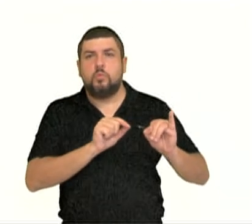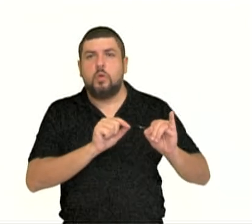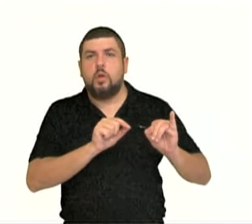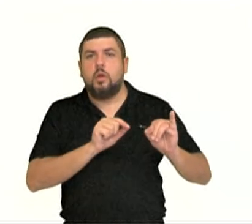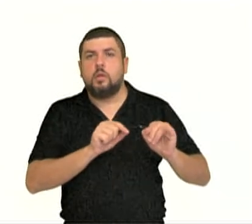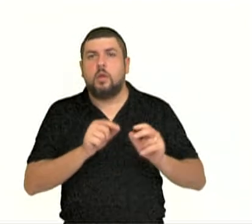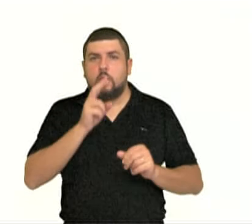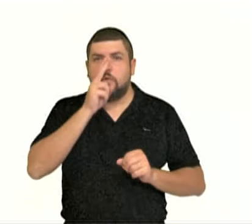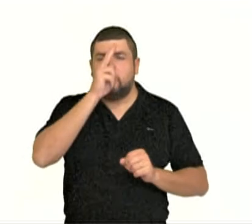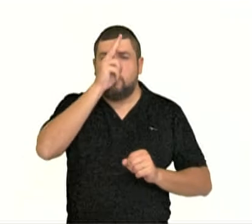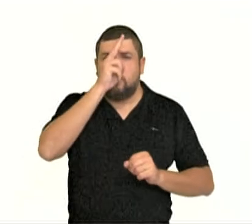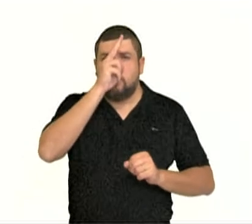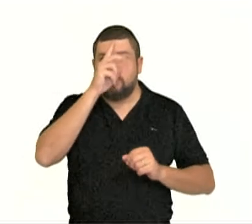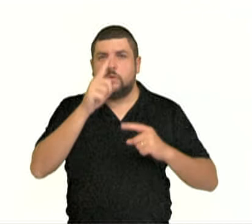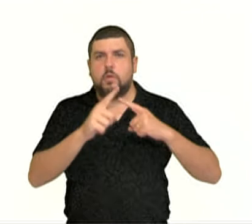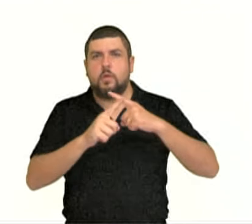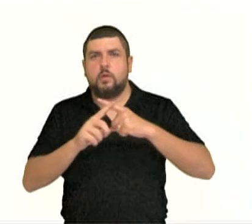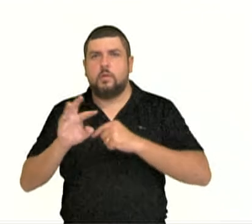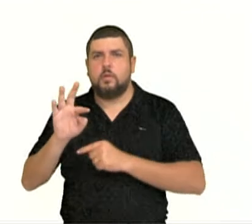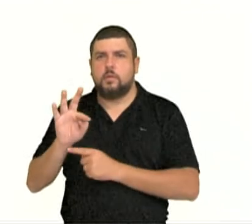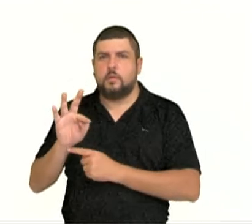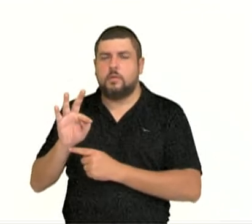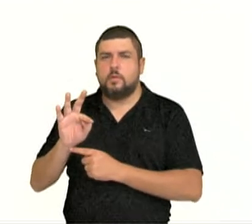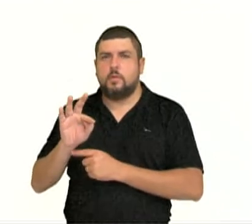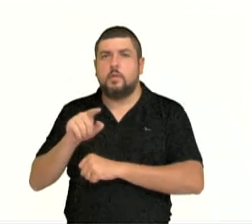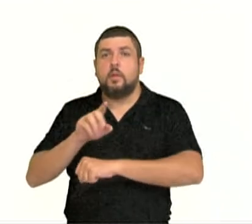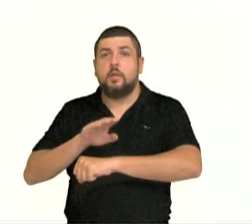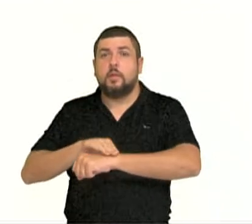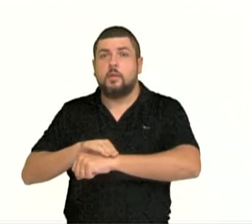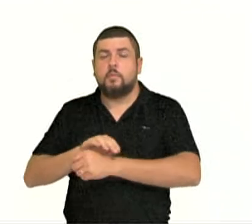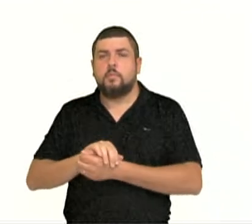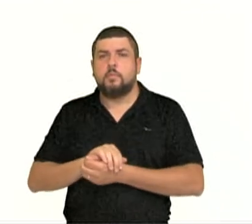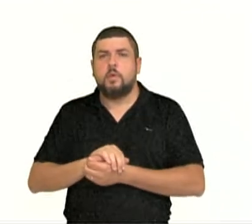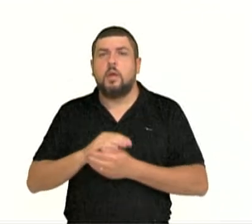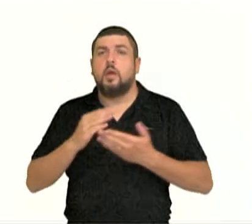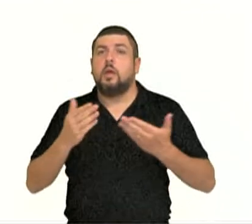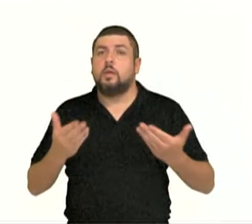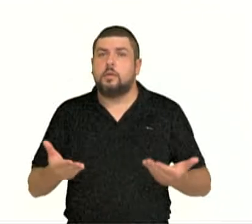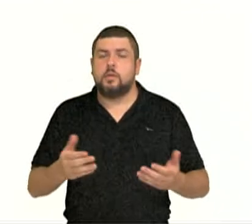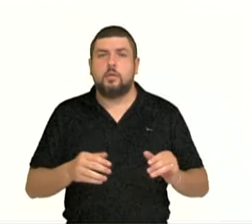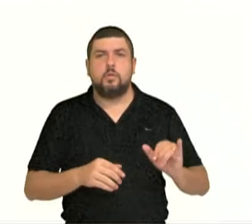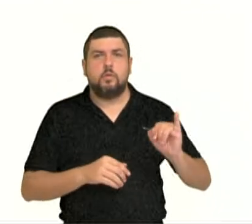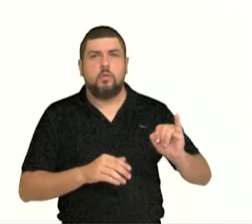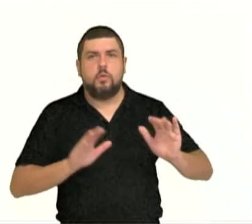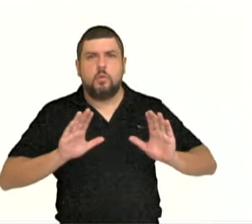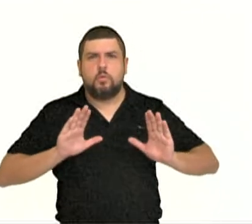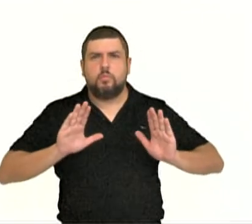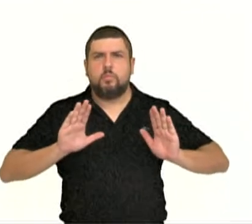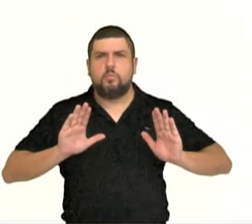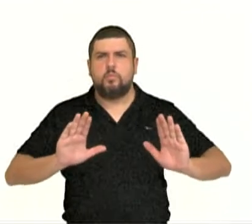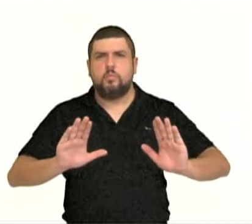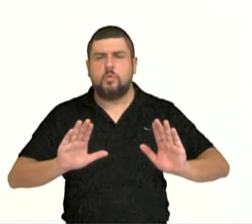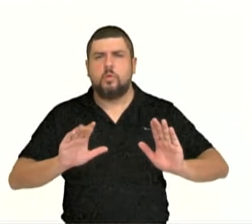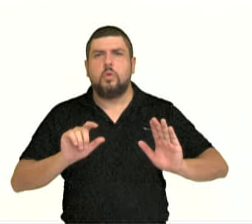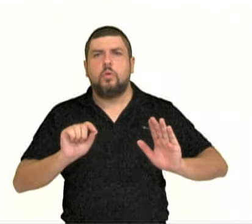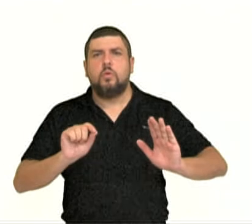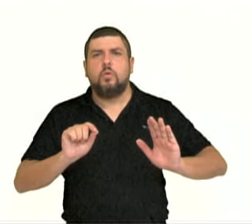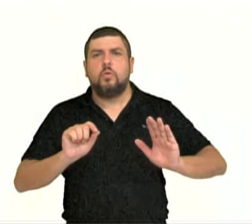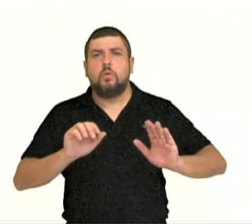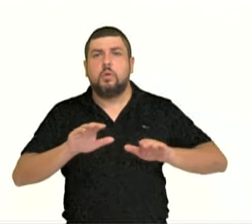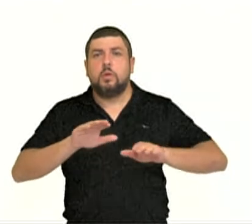pode concluir? Que o impulso também pode ser entendido como uma mudança na quantidade de movimento de um